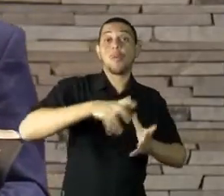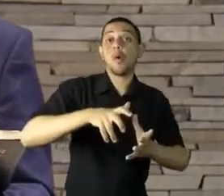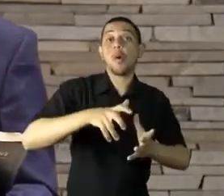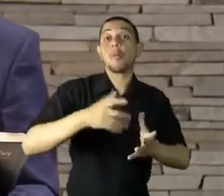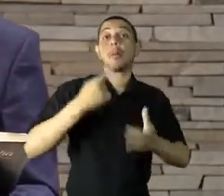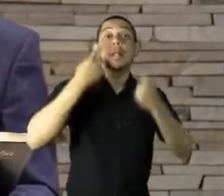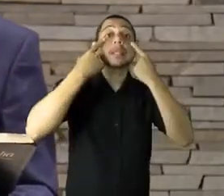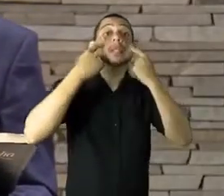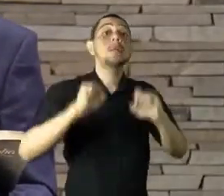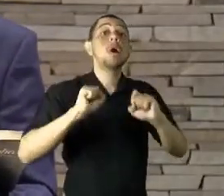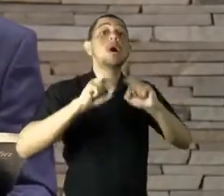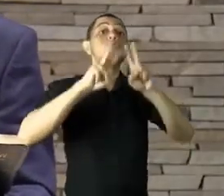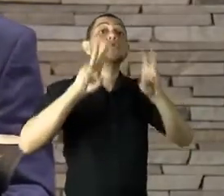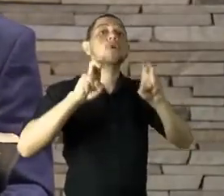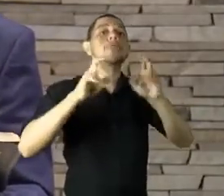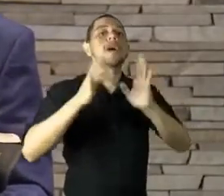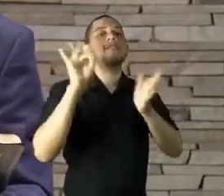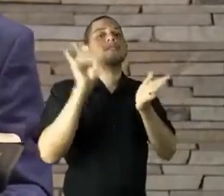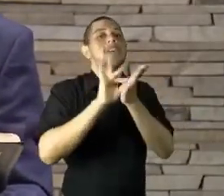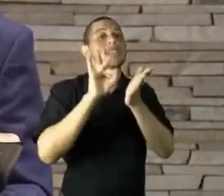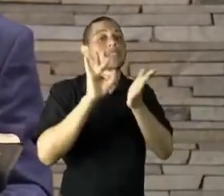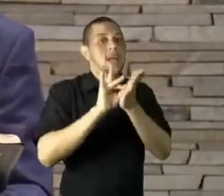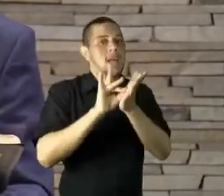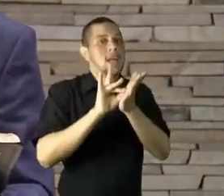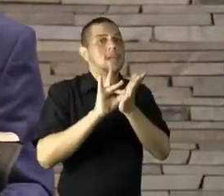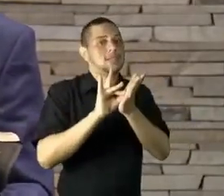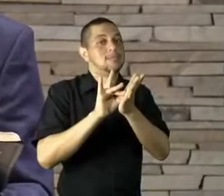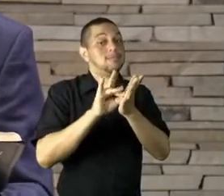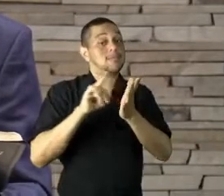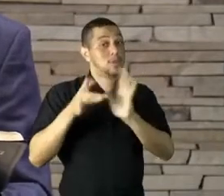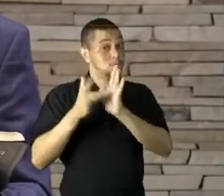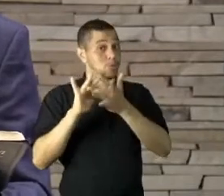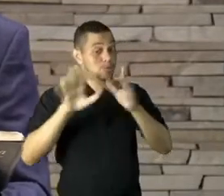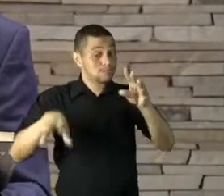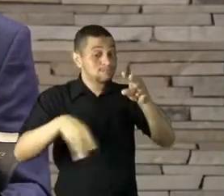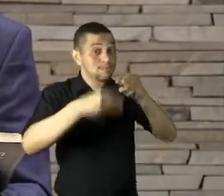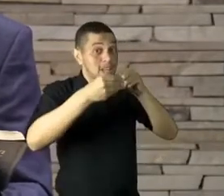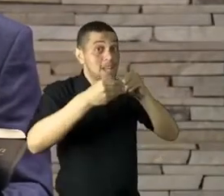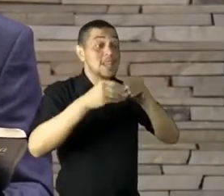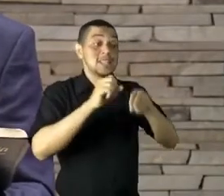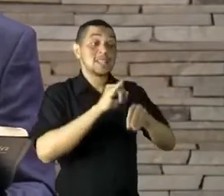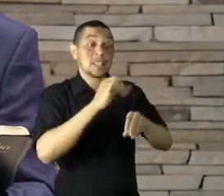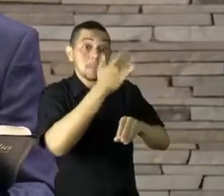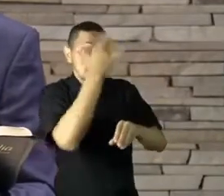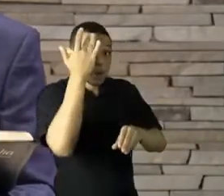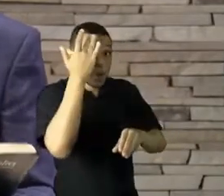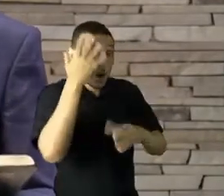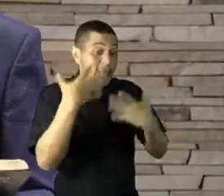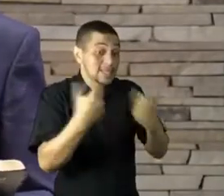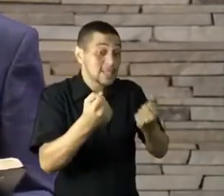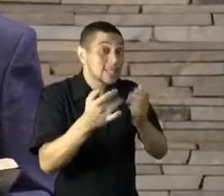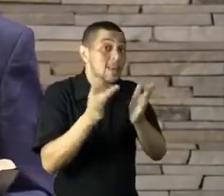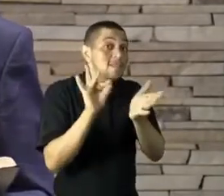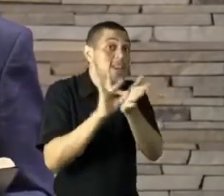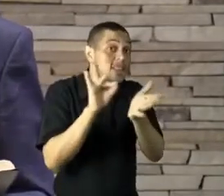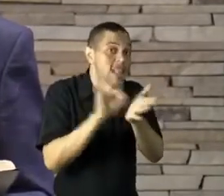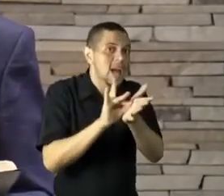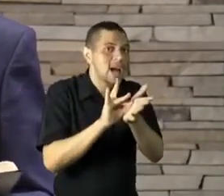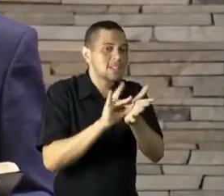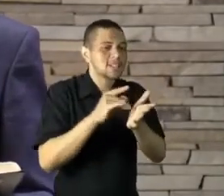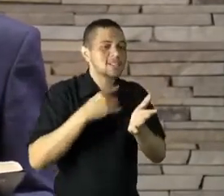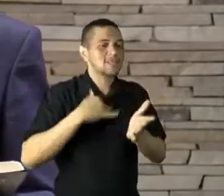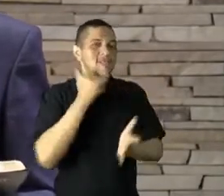a fim de dar testemunho da verdade e ele complementa todo aquele que é da Verdade ouve a minha